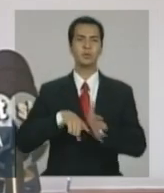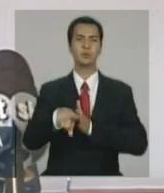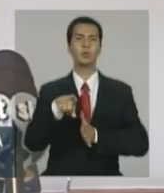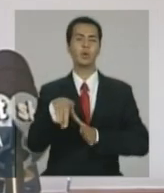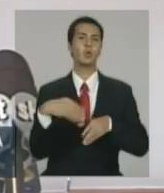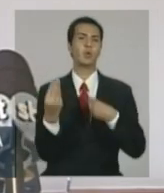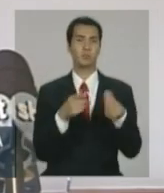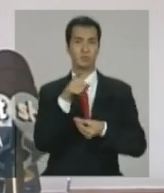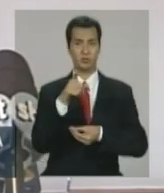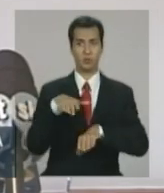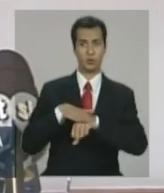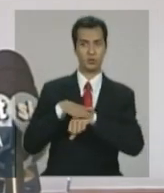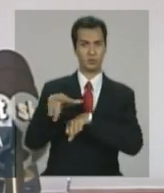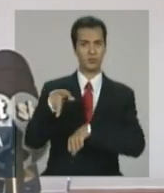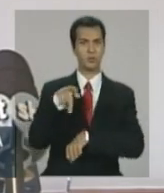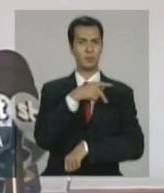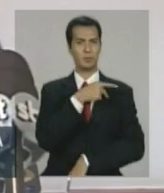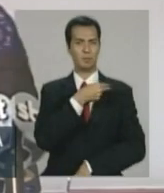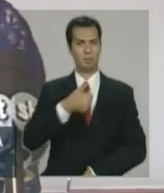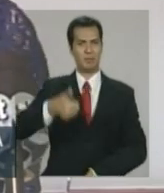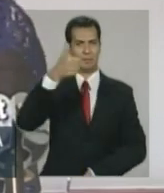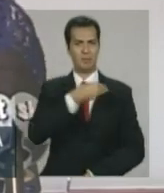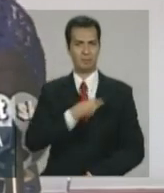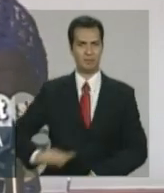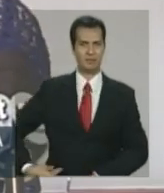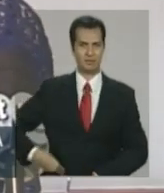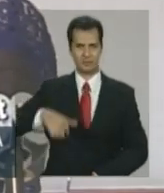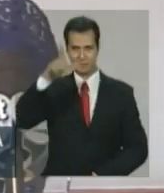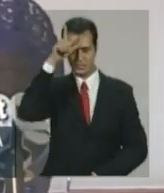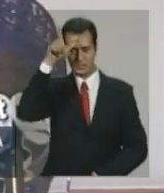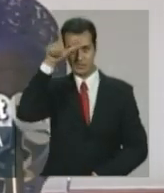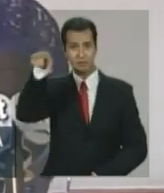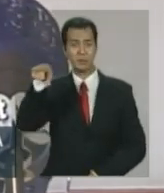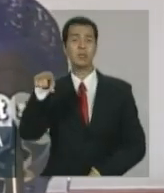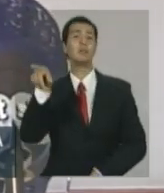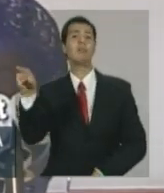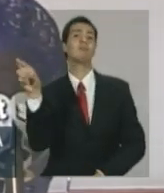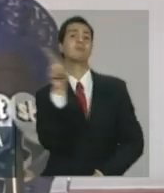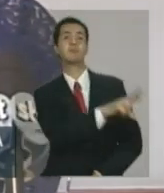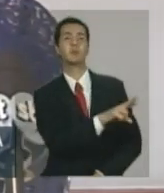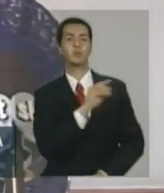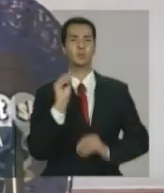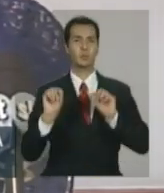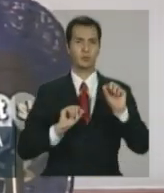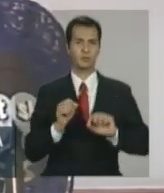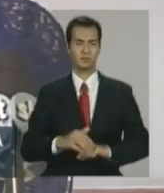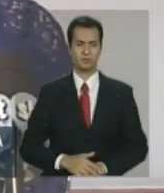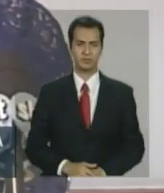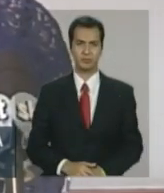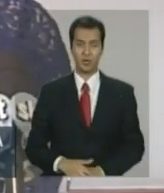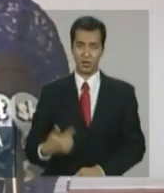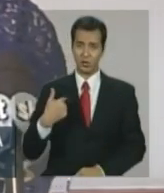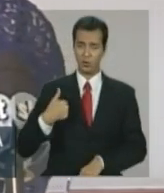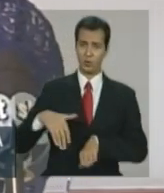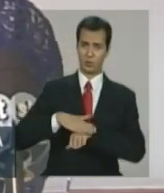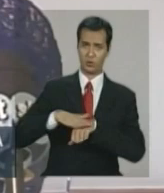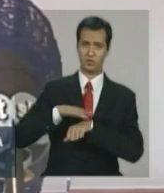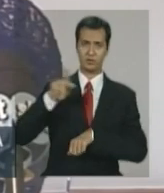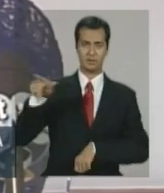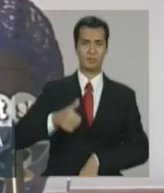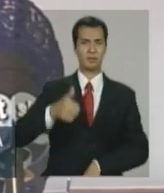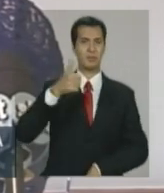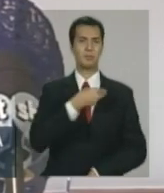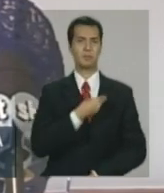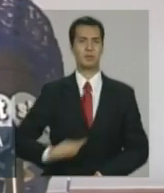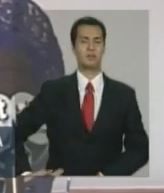resposta dela? Eu acredito que, nesse caso, a conversa com a Merkel foi uma conversa muito,